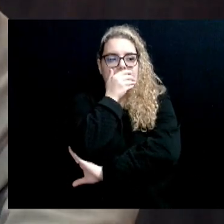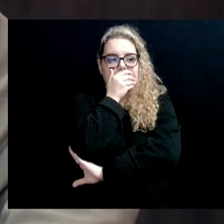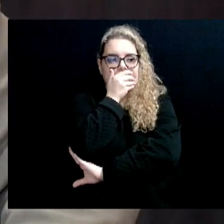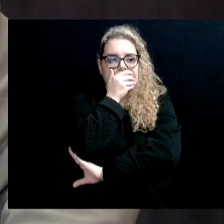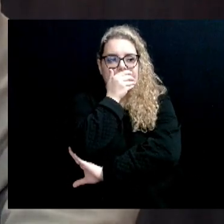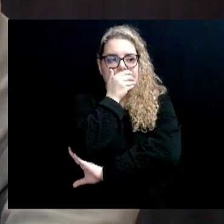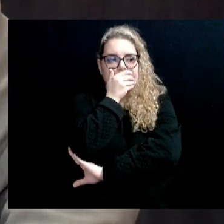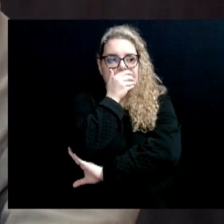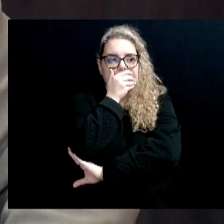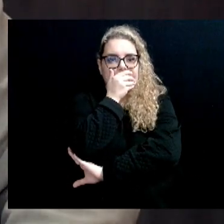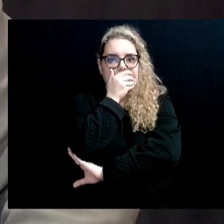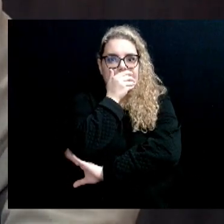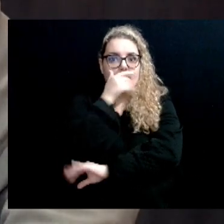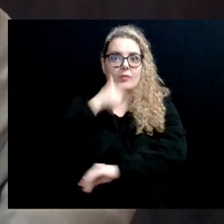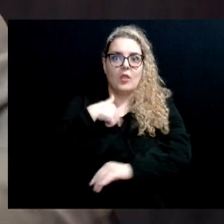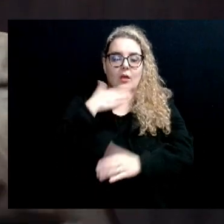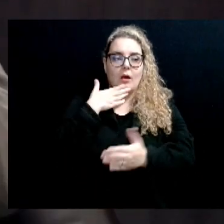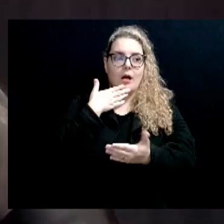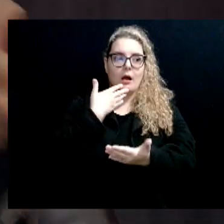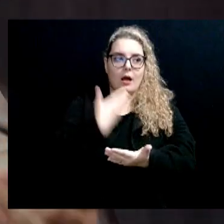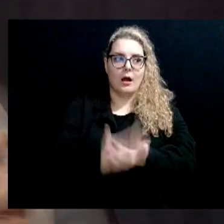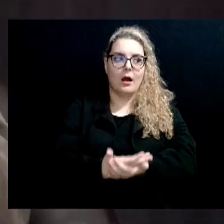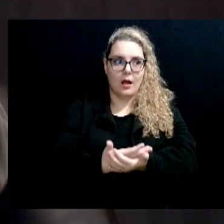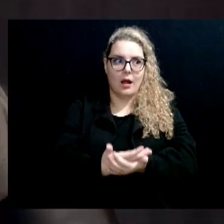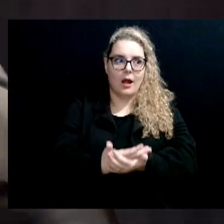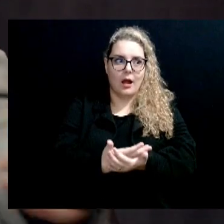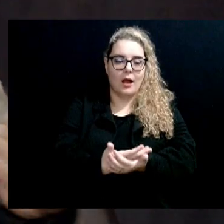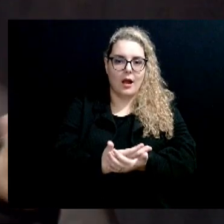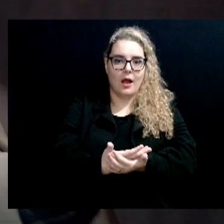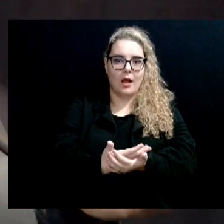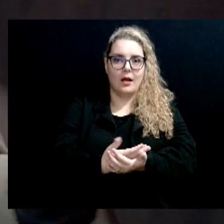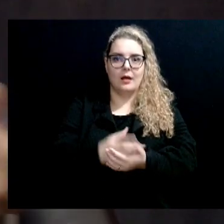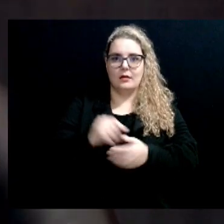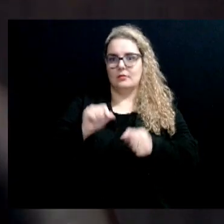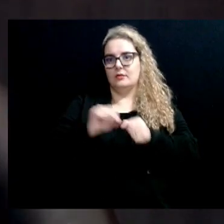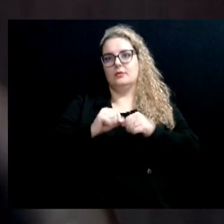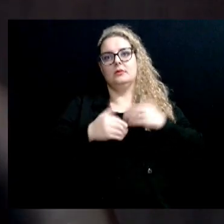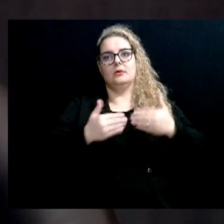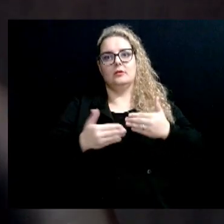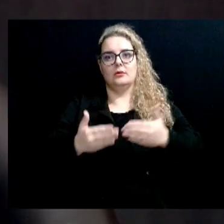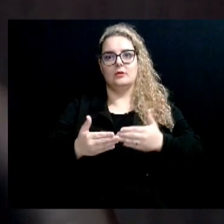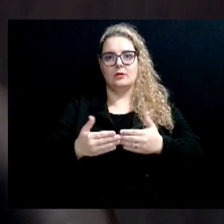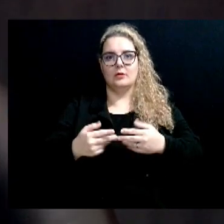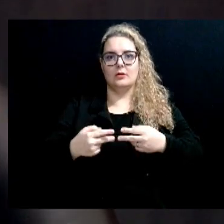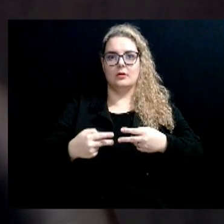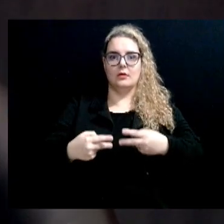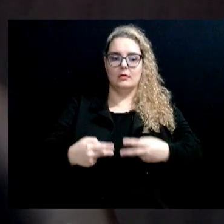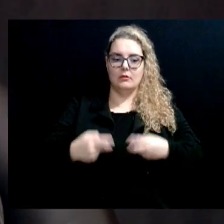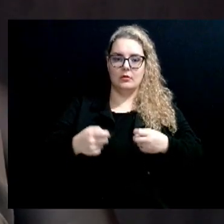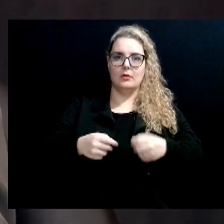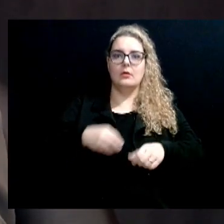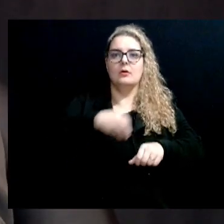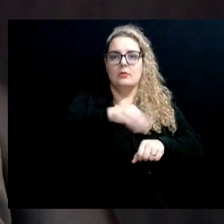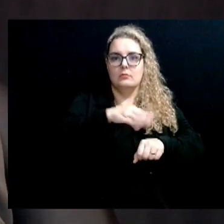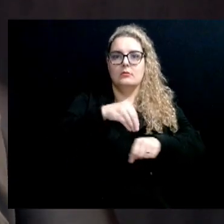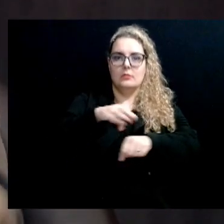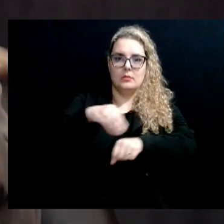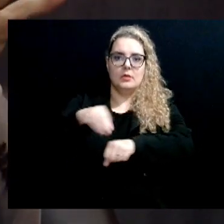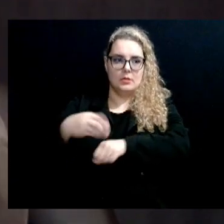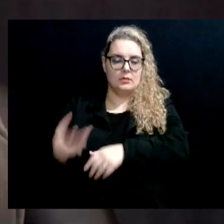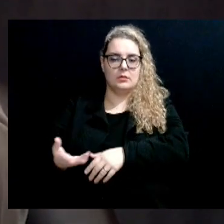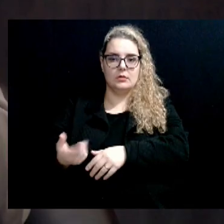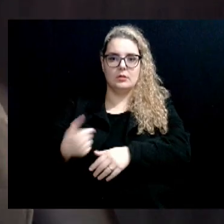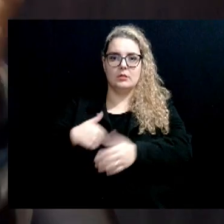eu fiquei assim... Depois que eu reanalisei todo o processo dela, eu percebi que tinha várias pistas com relação a isso. E aí eu comecei a entender um pouco.